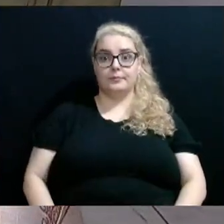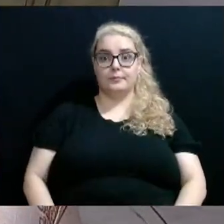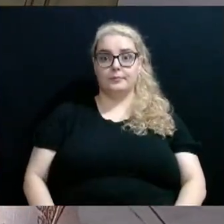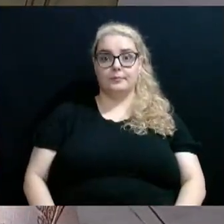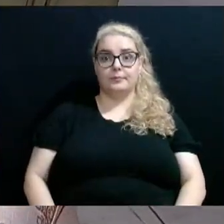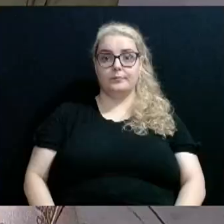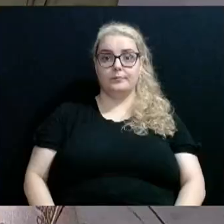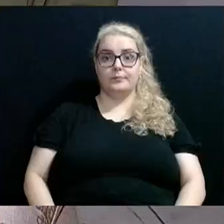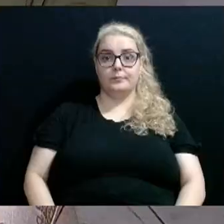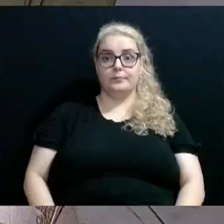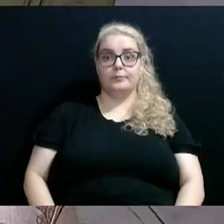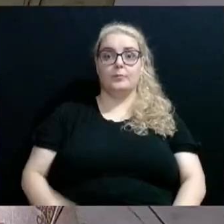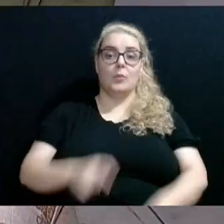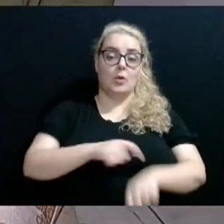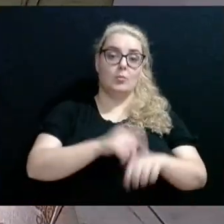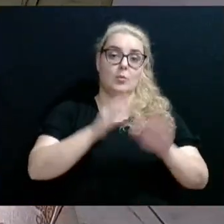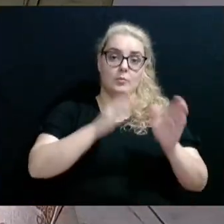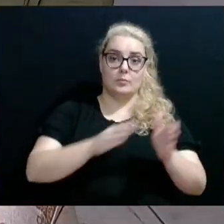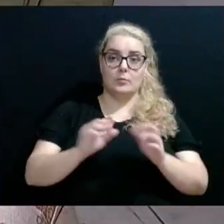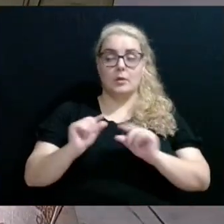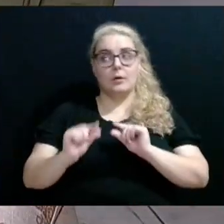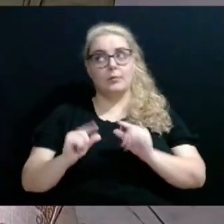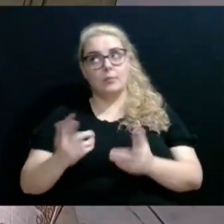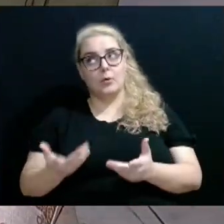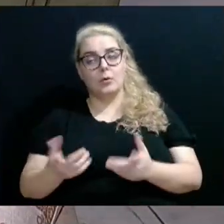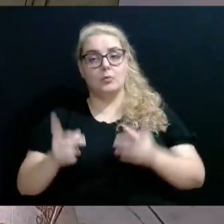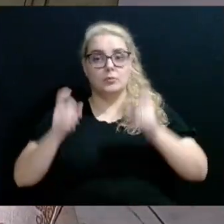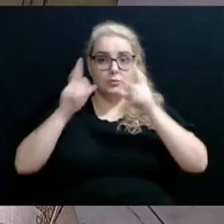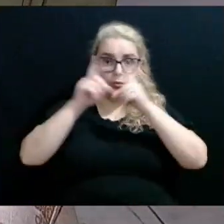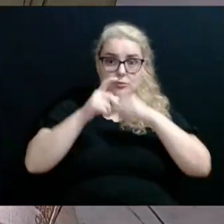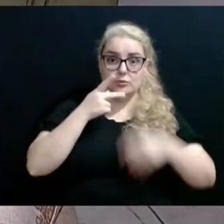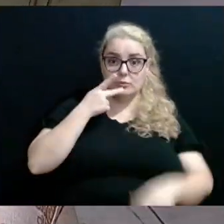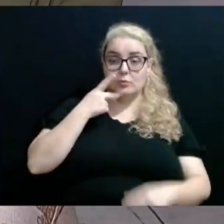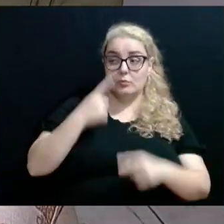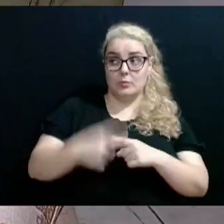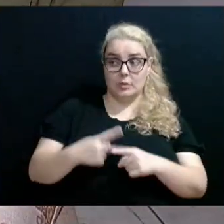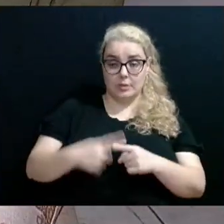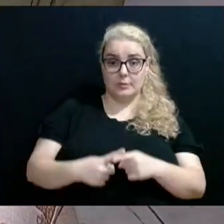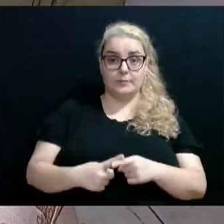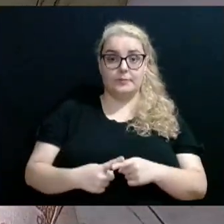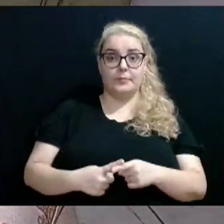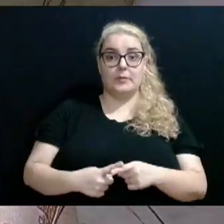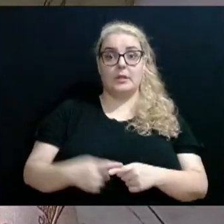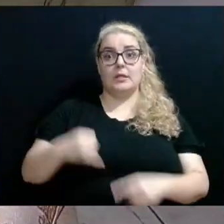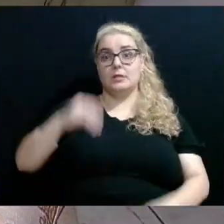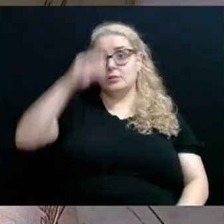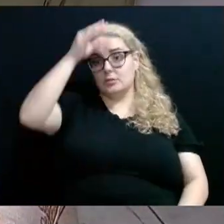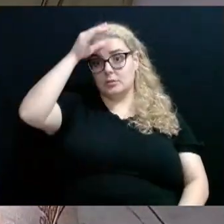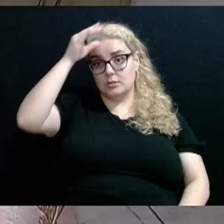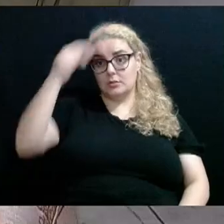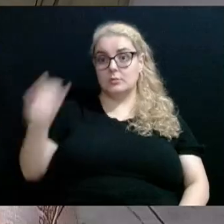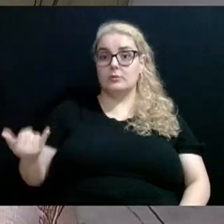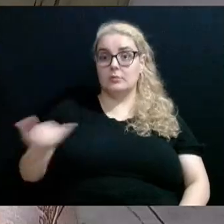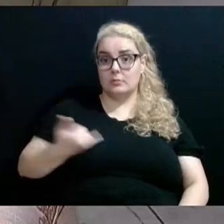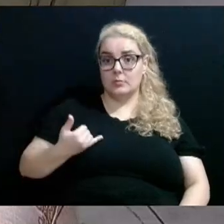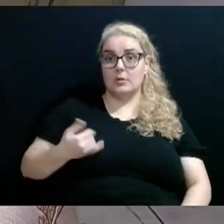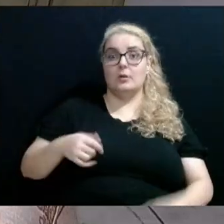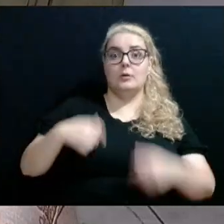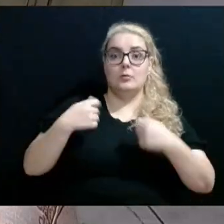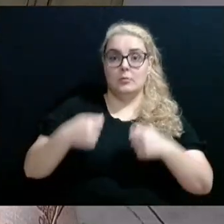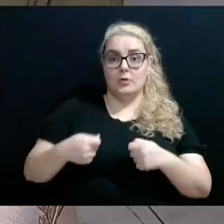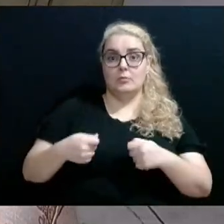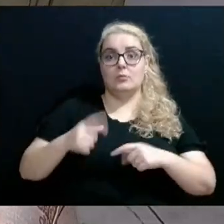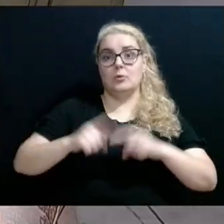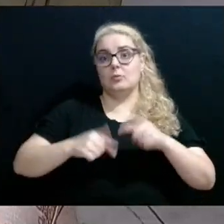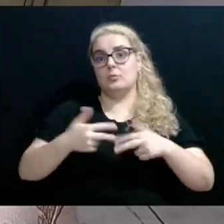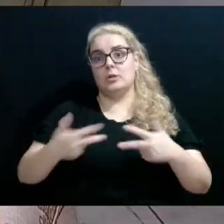Hora de produzir é um pouco difícil de falar, porque se o cliente me fala assim, olha, eu preciso do